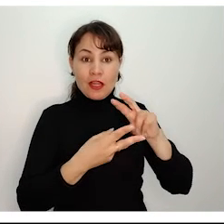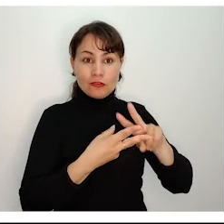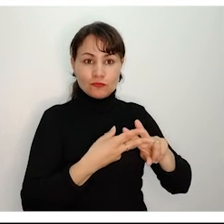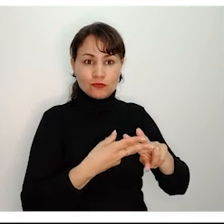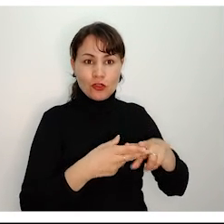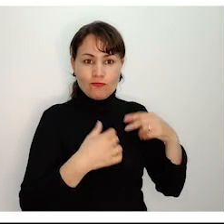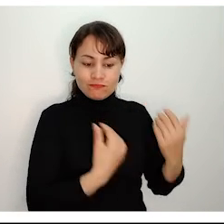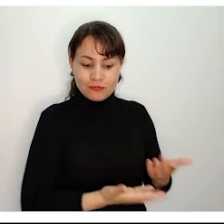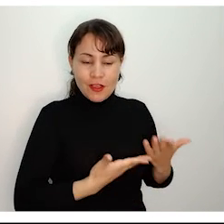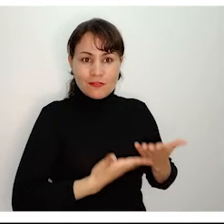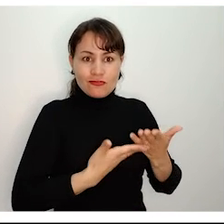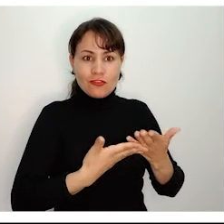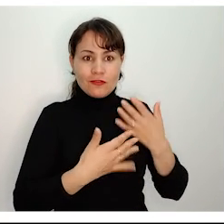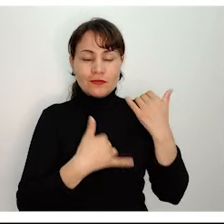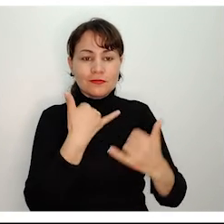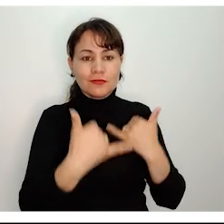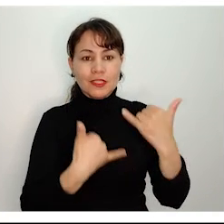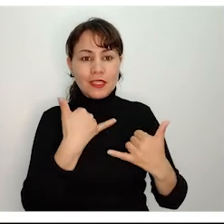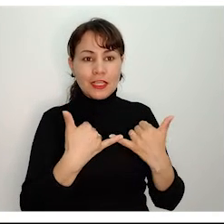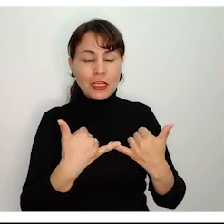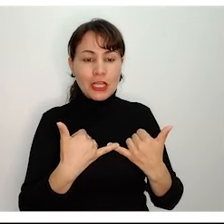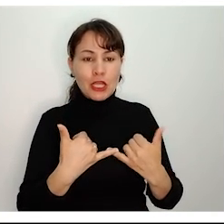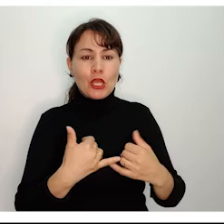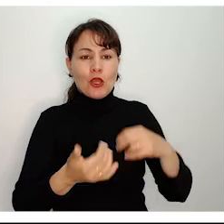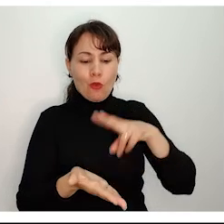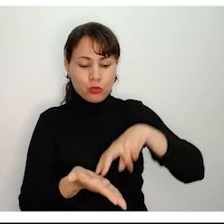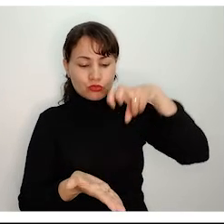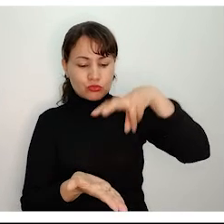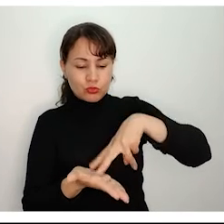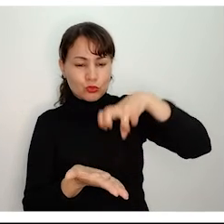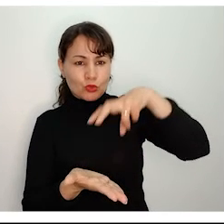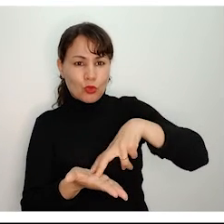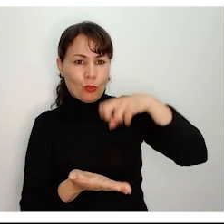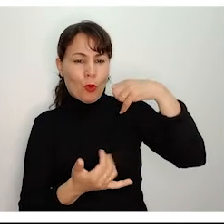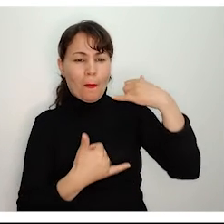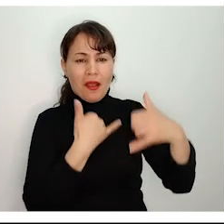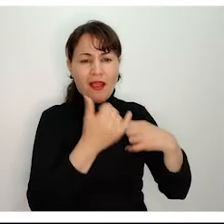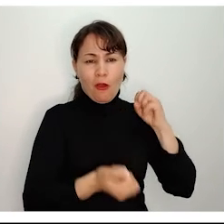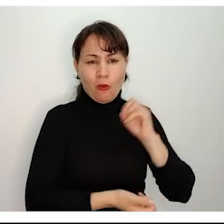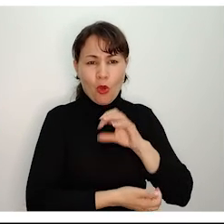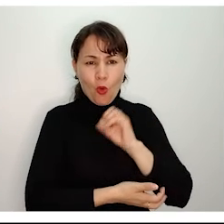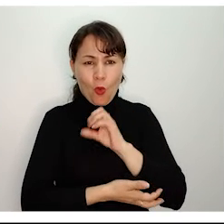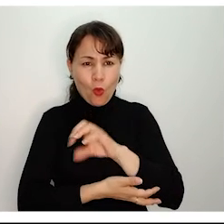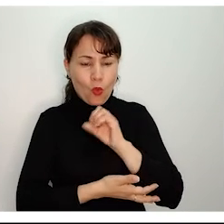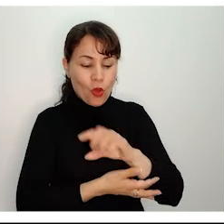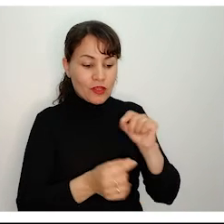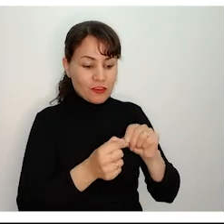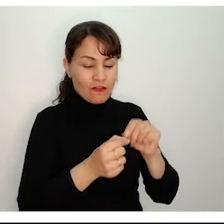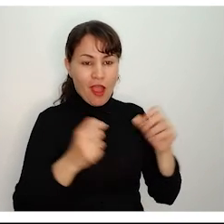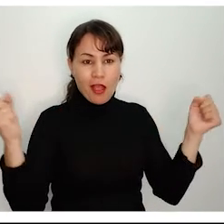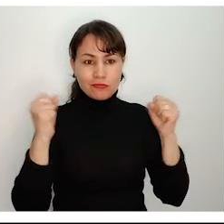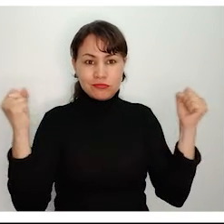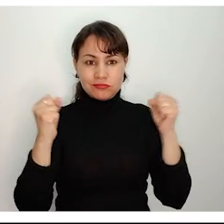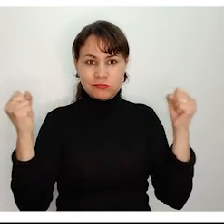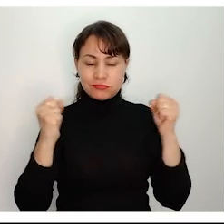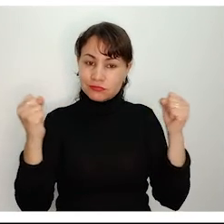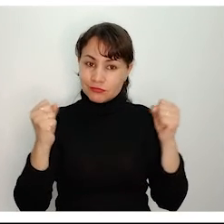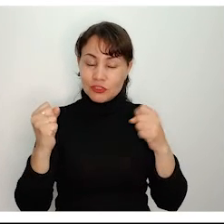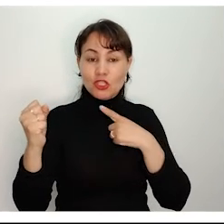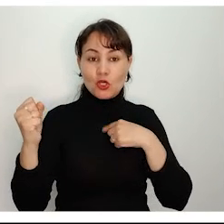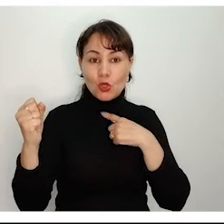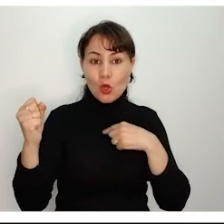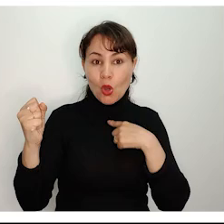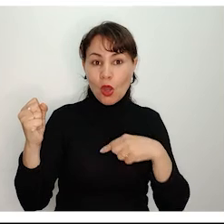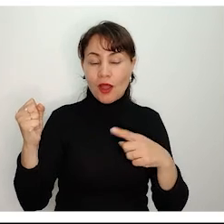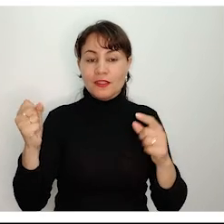importante que elas se mantenham ativas, brincando, correndo, pulando e que façam também esporte, se